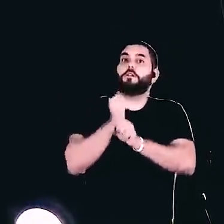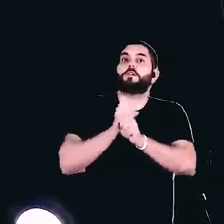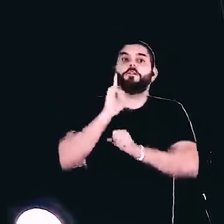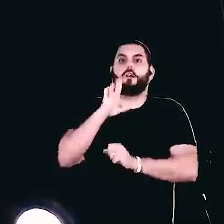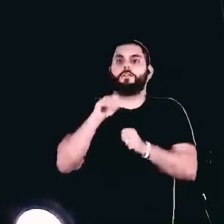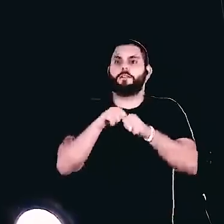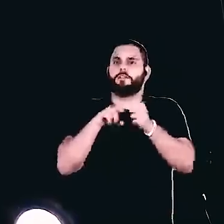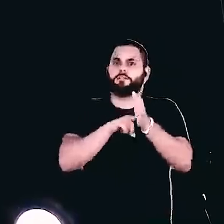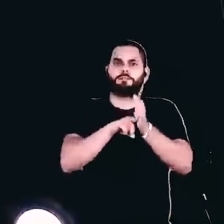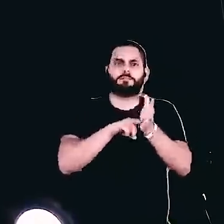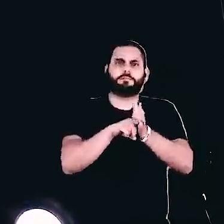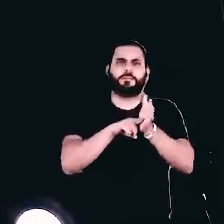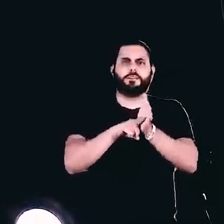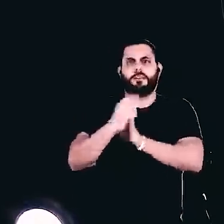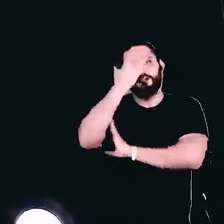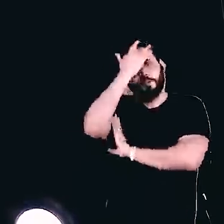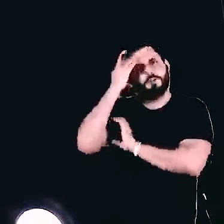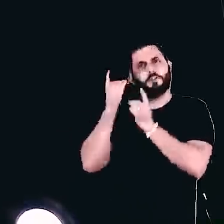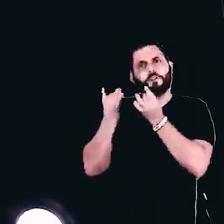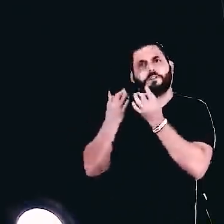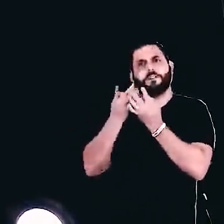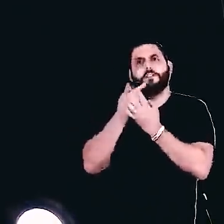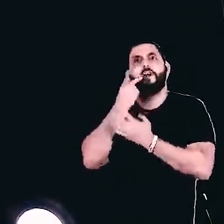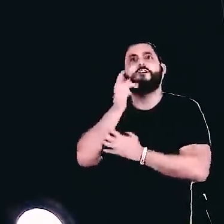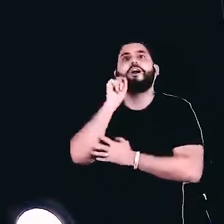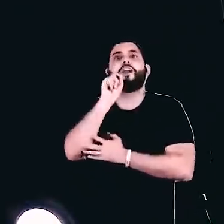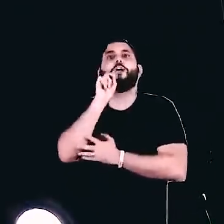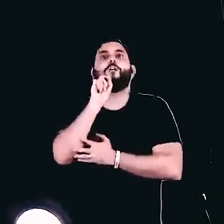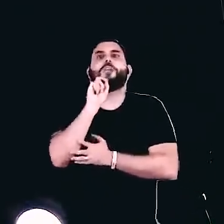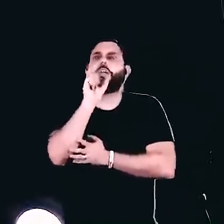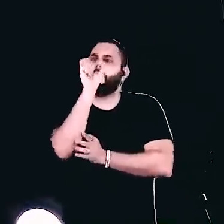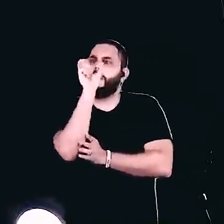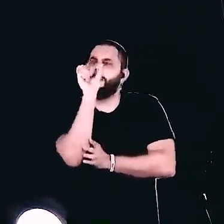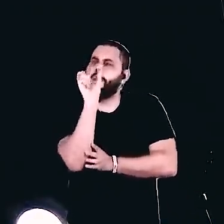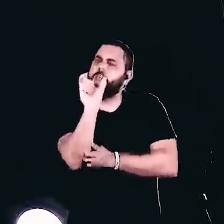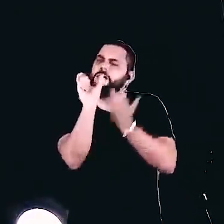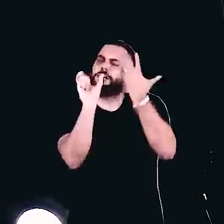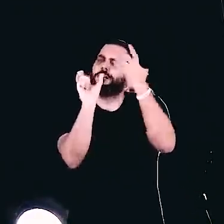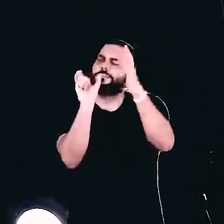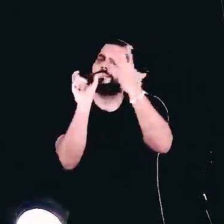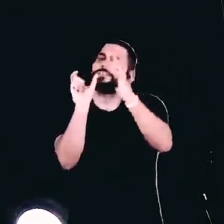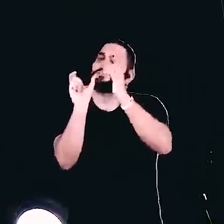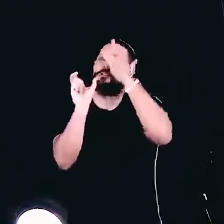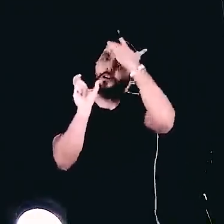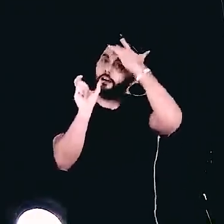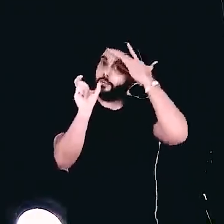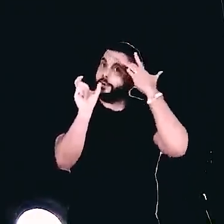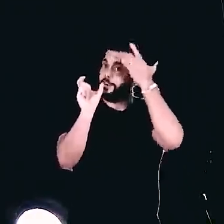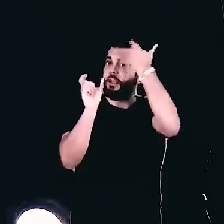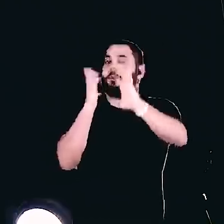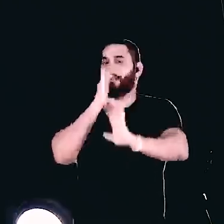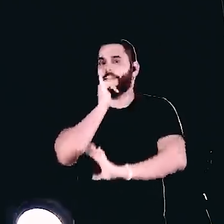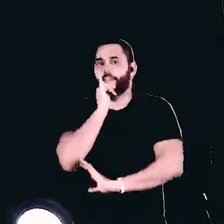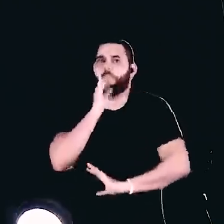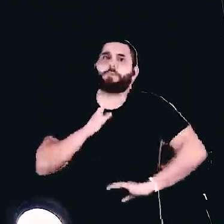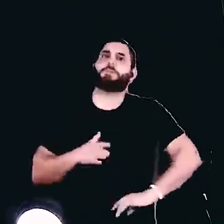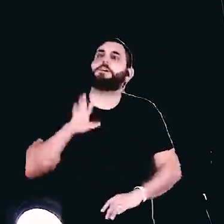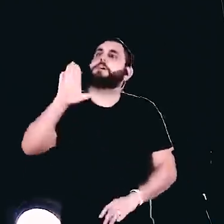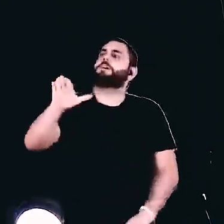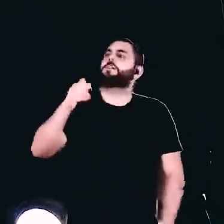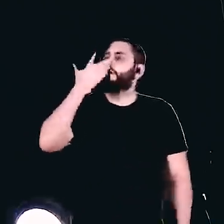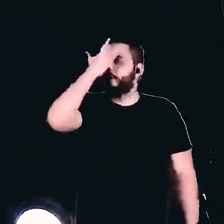um experimento dos vendedores falarem uma palavra de elogio com a pessoa que ia comprar. Tipo assim, ao invés de chamar o